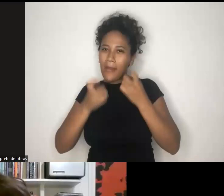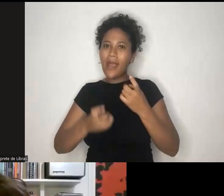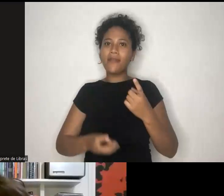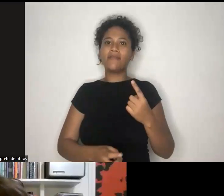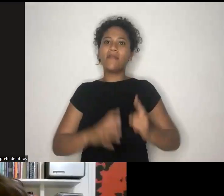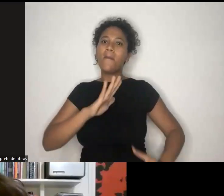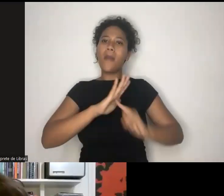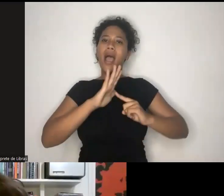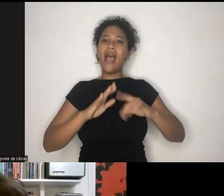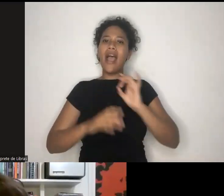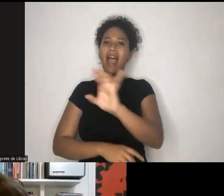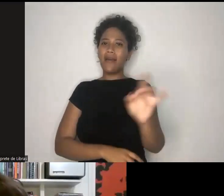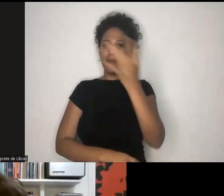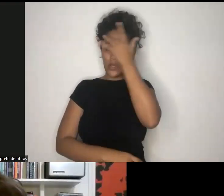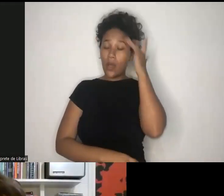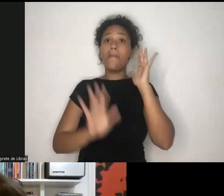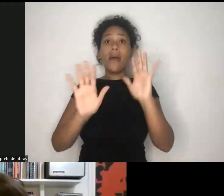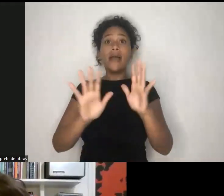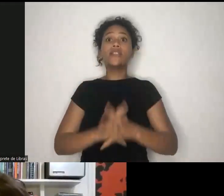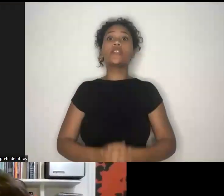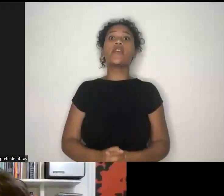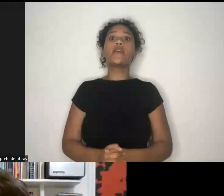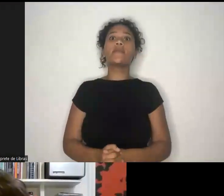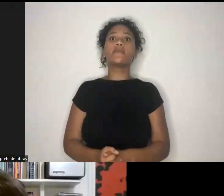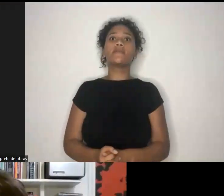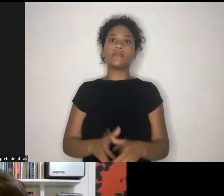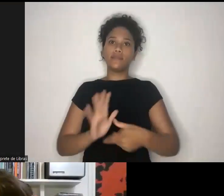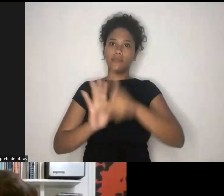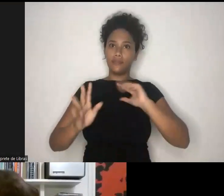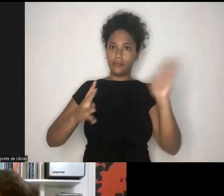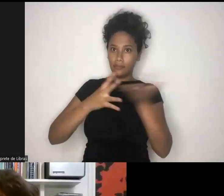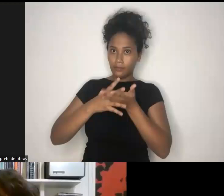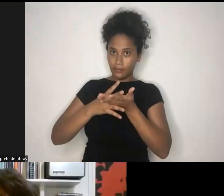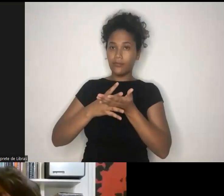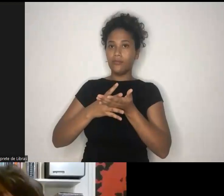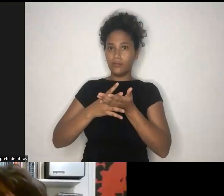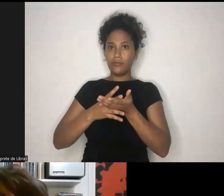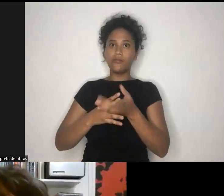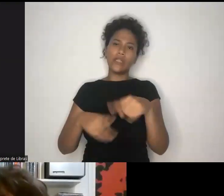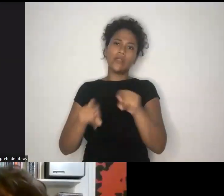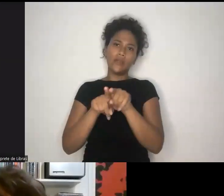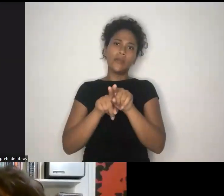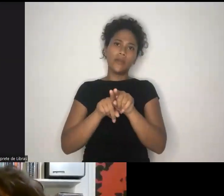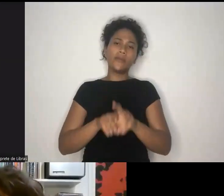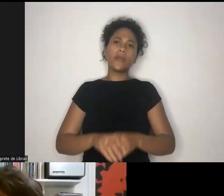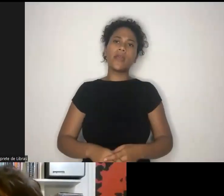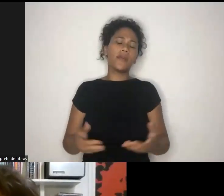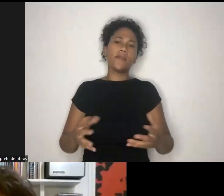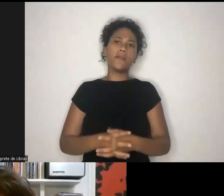pessoa mas antes da gente fazer uma pausinha aqui até para você também é